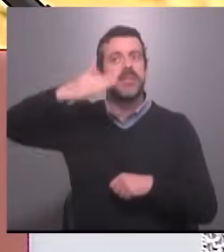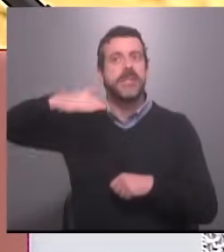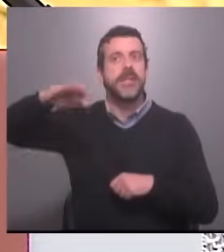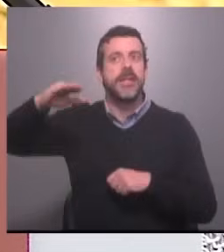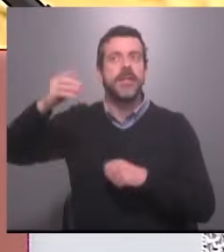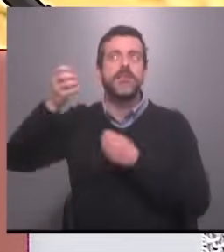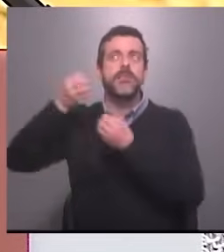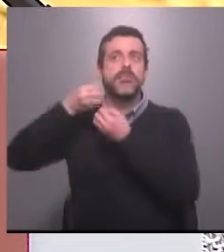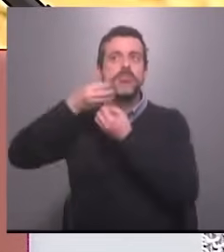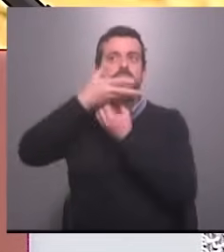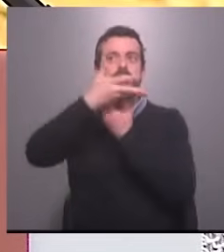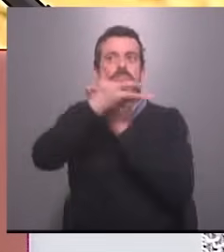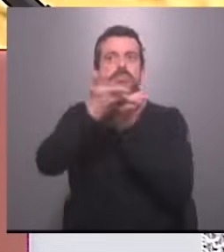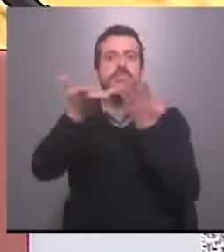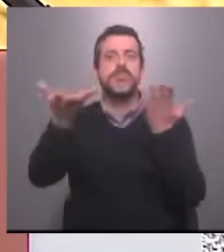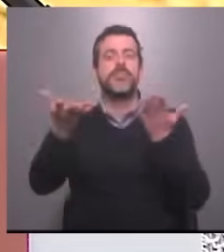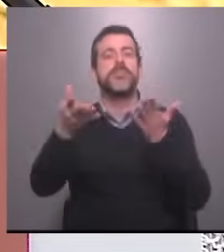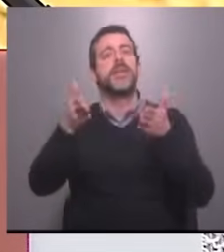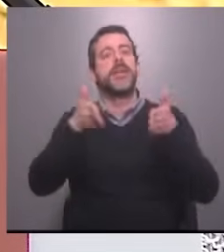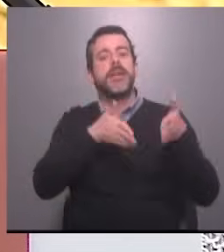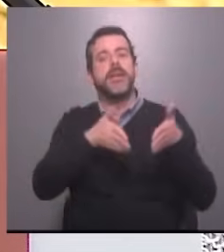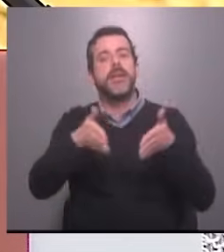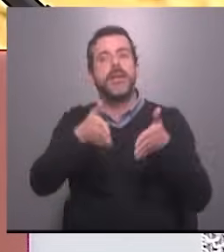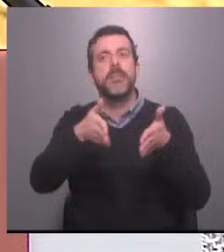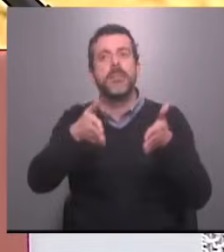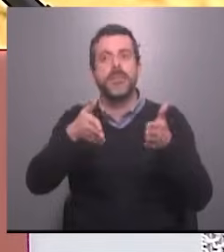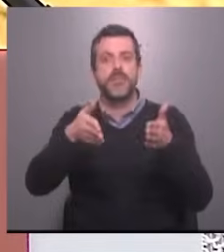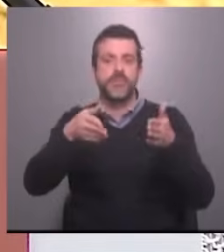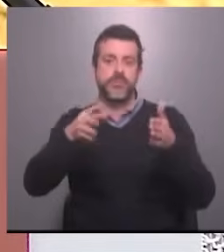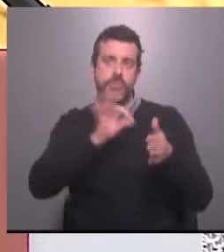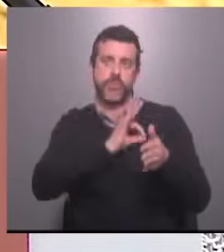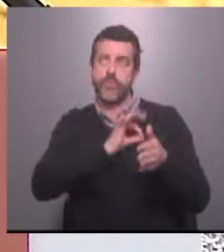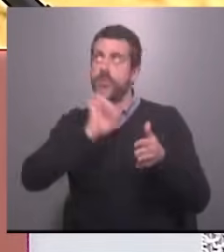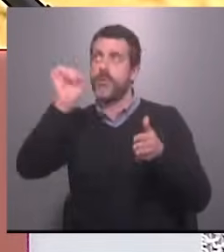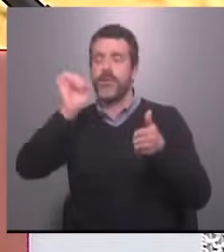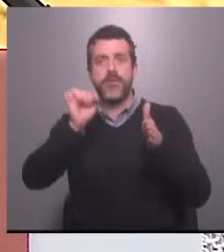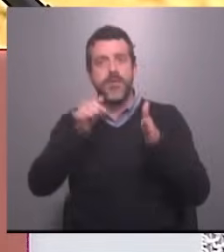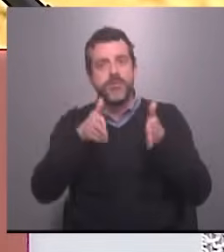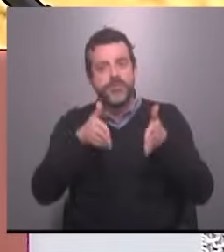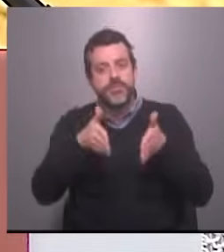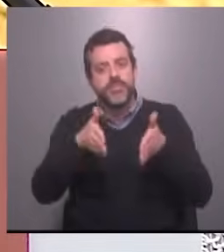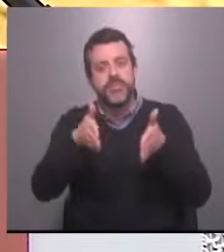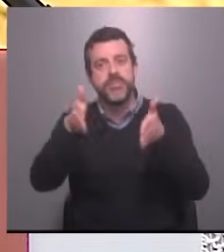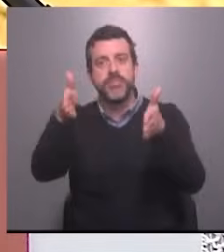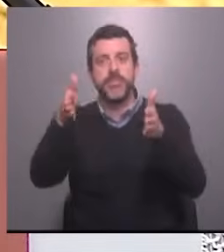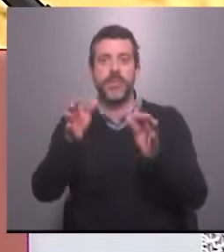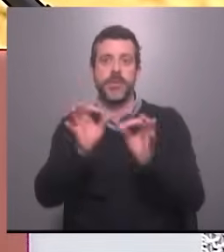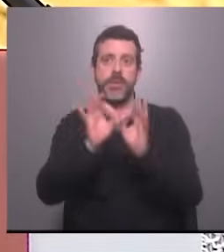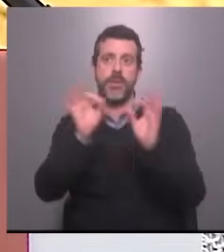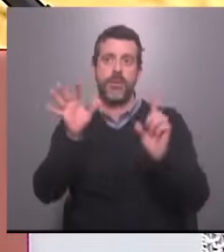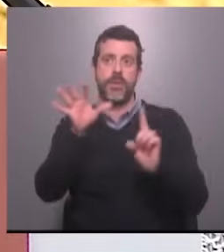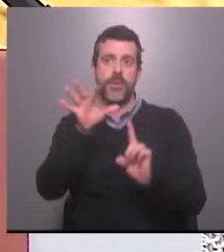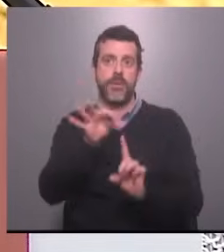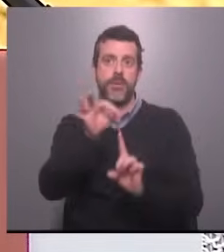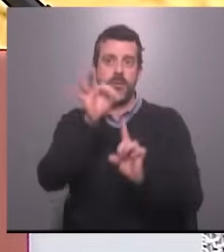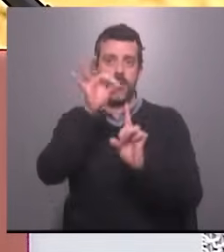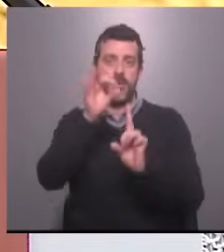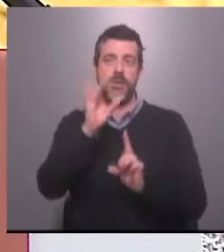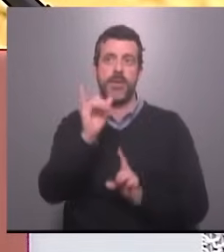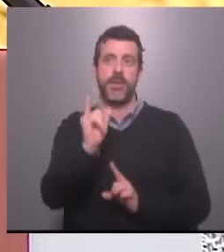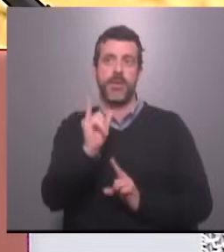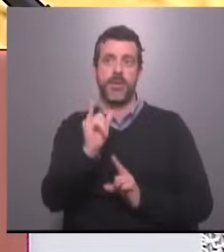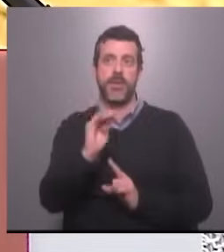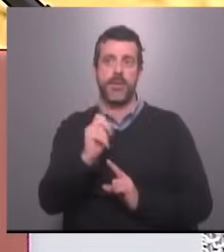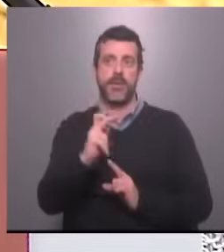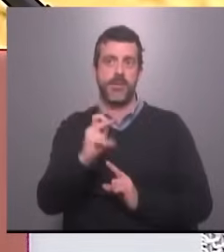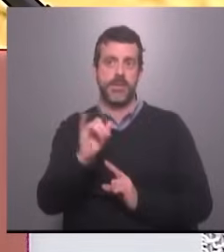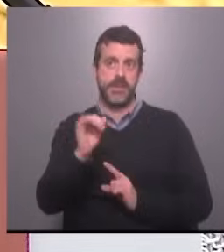deserto. Endireitai o caminho do Senhor, como disse o profeta Isaías.